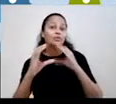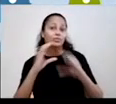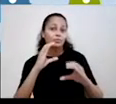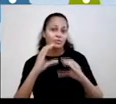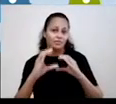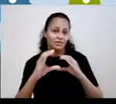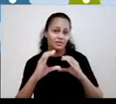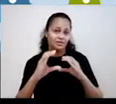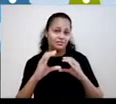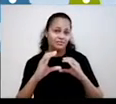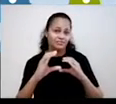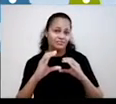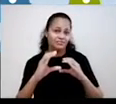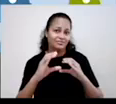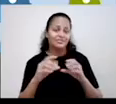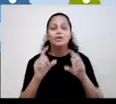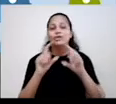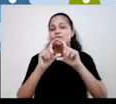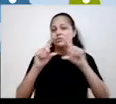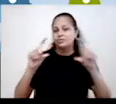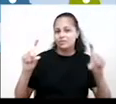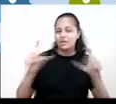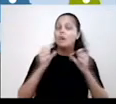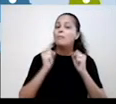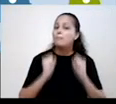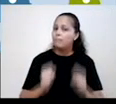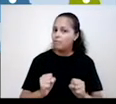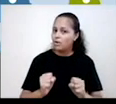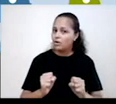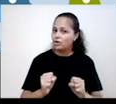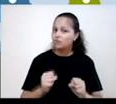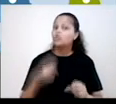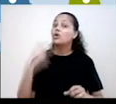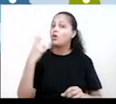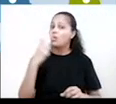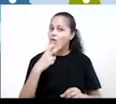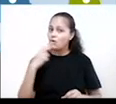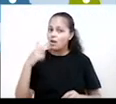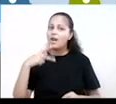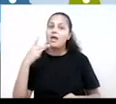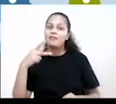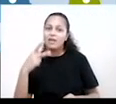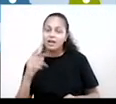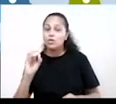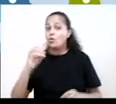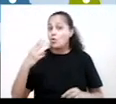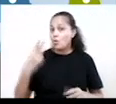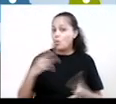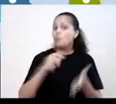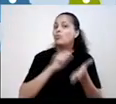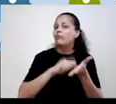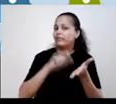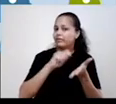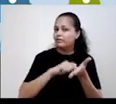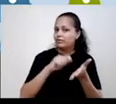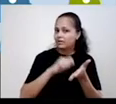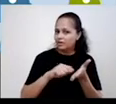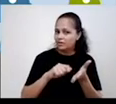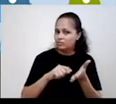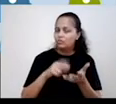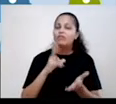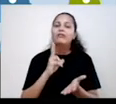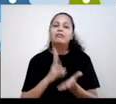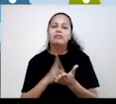nos comunicarmos. Esses enunciados, eles podem ser orais, falados ou escritos. Então, toda vez